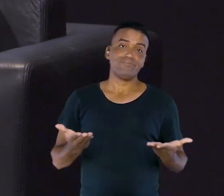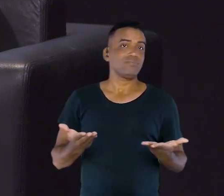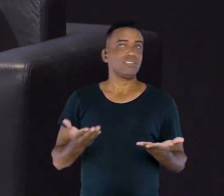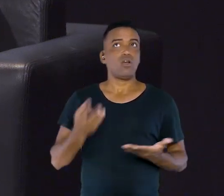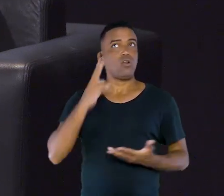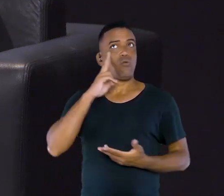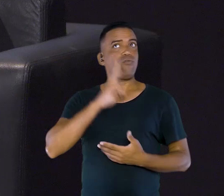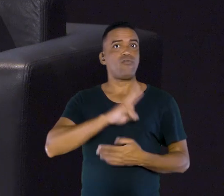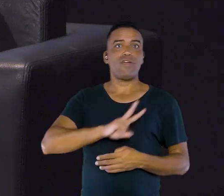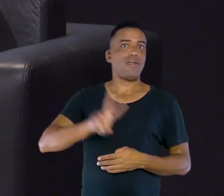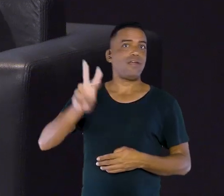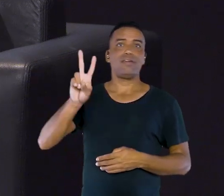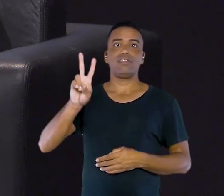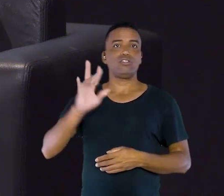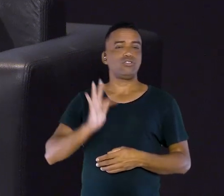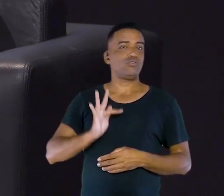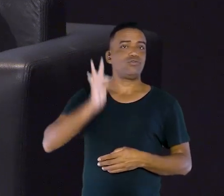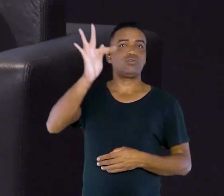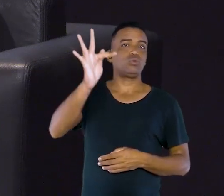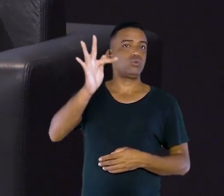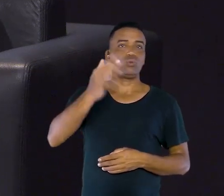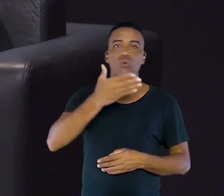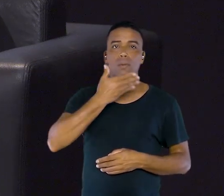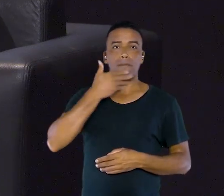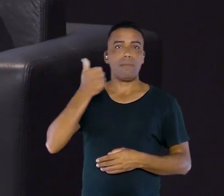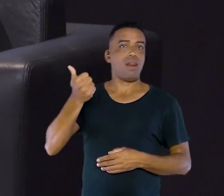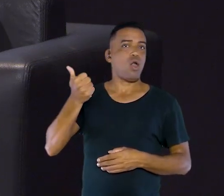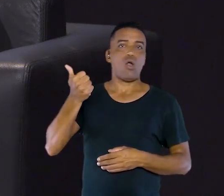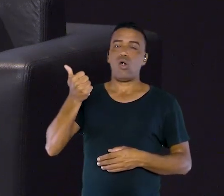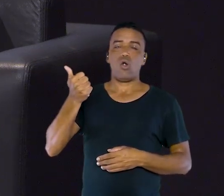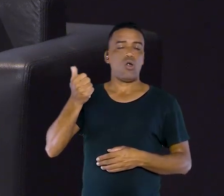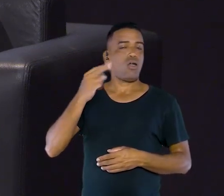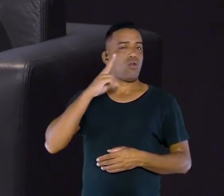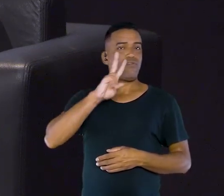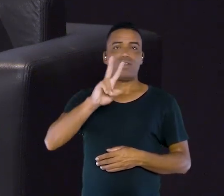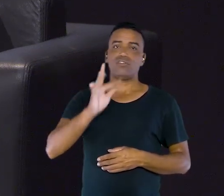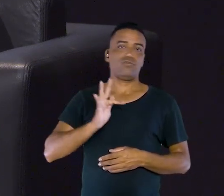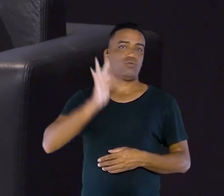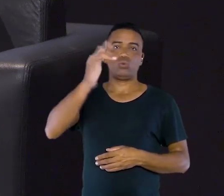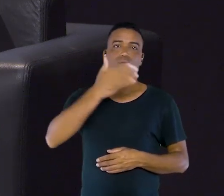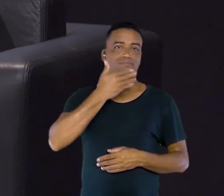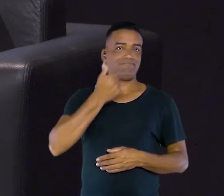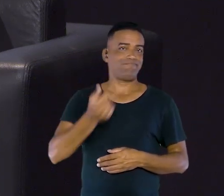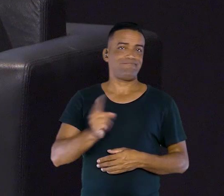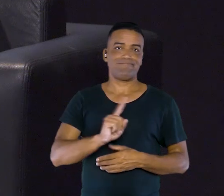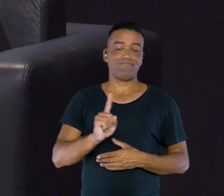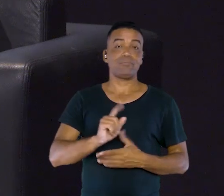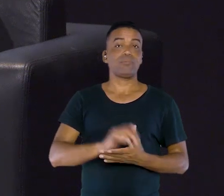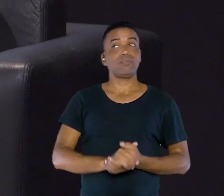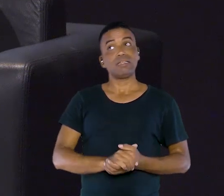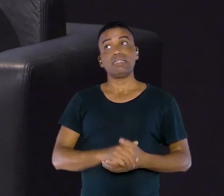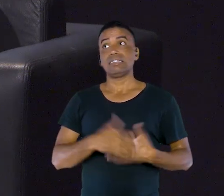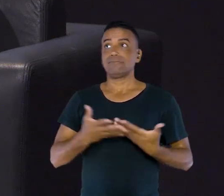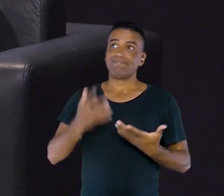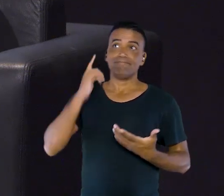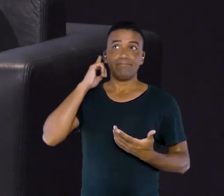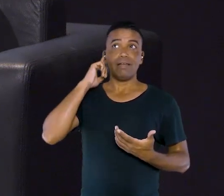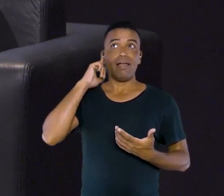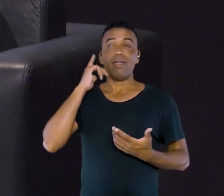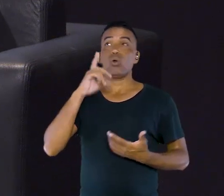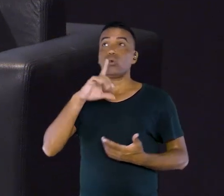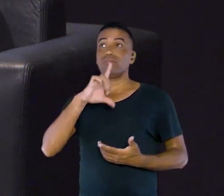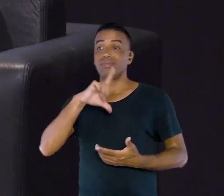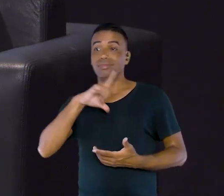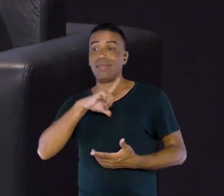E eu não vejo um futuro melhor daqui para frente, eu não vejo. Por mais que